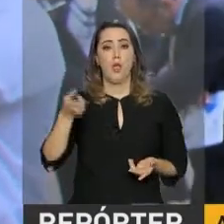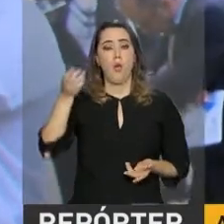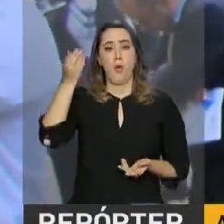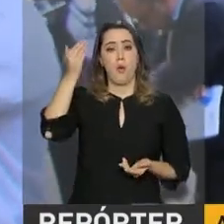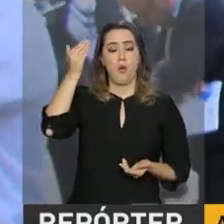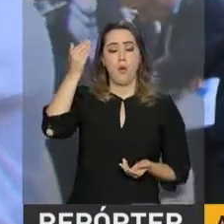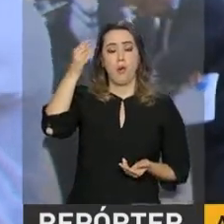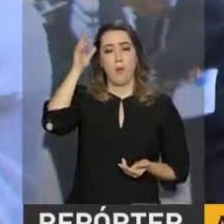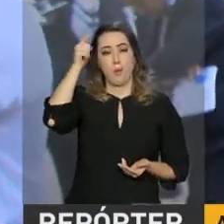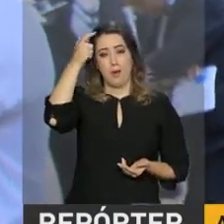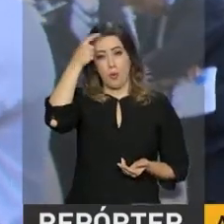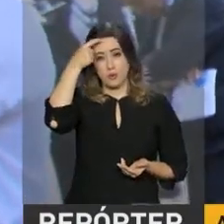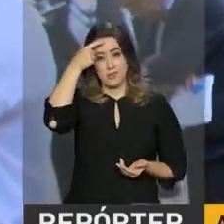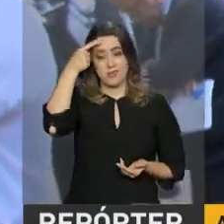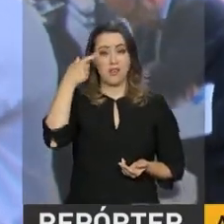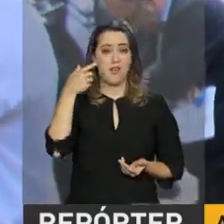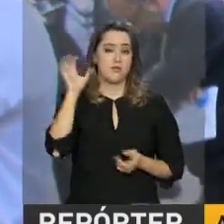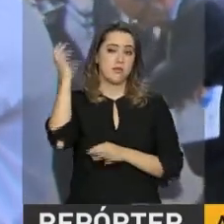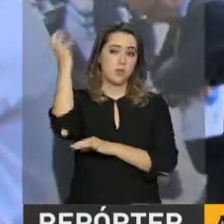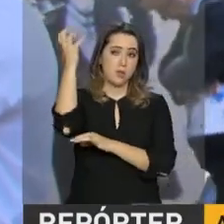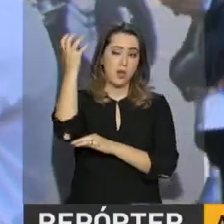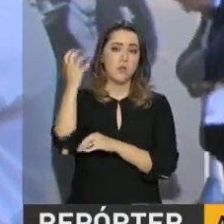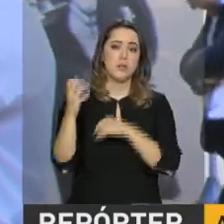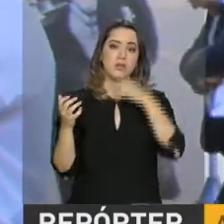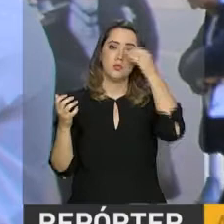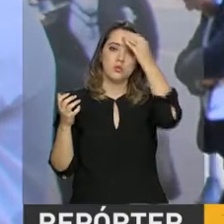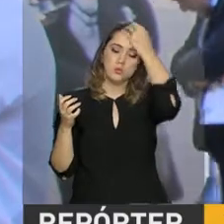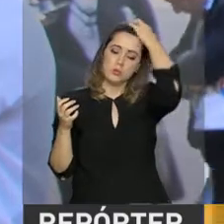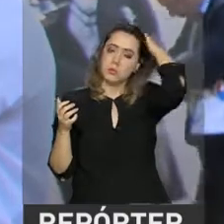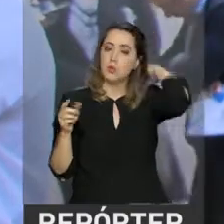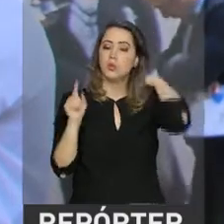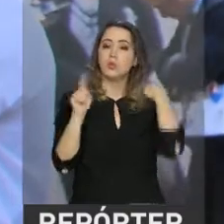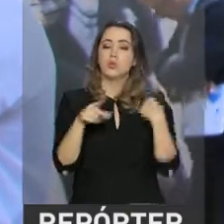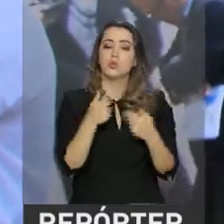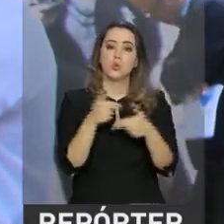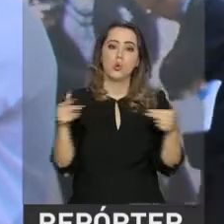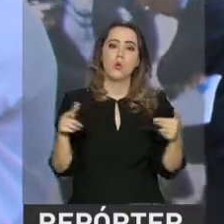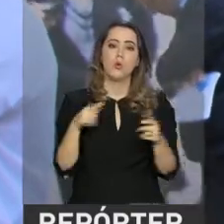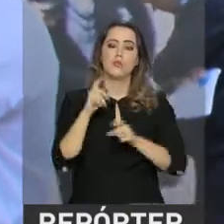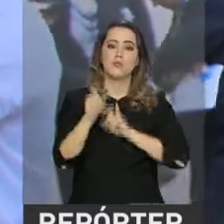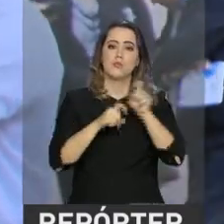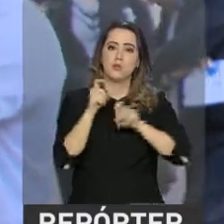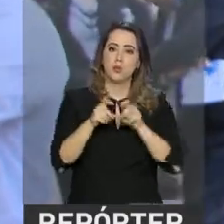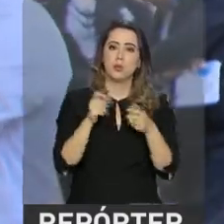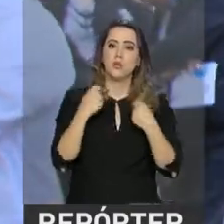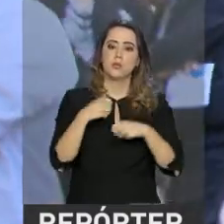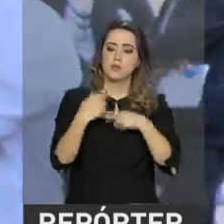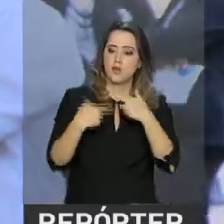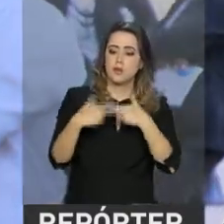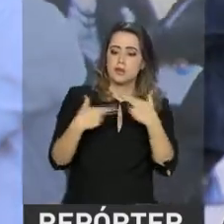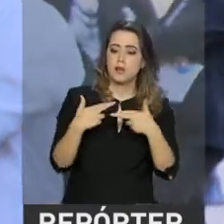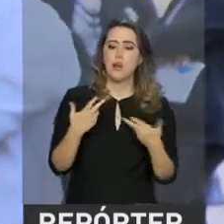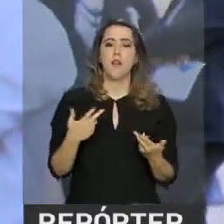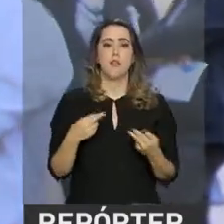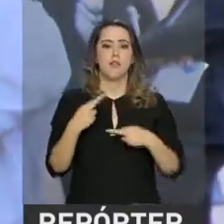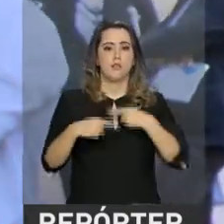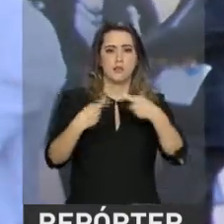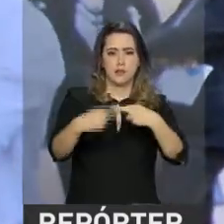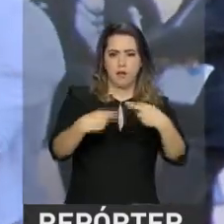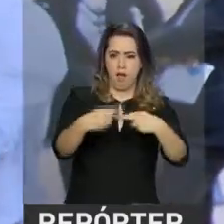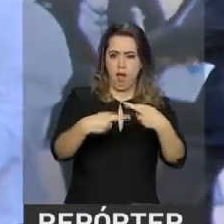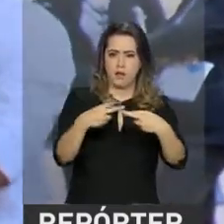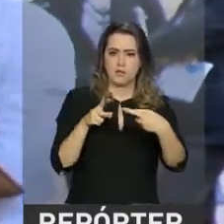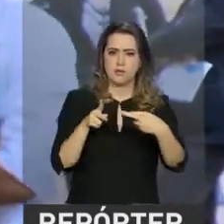de meio ambiente de disposição de equipamentos eletrônicos ao mesmo tempo é um reaproveitamento de